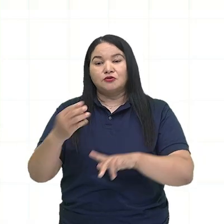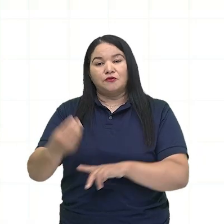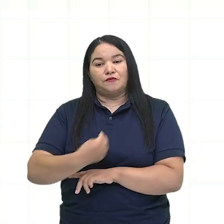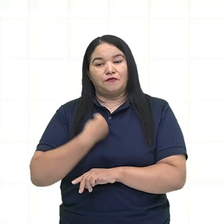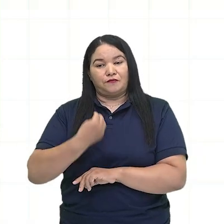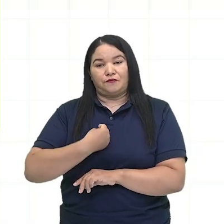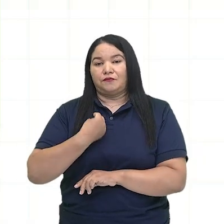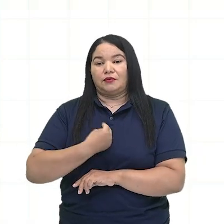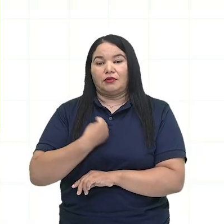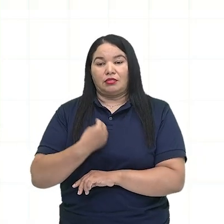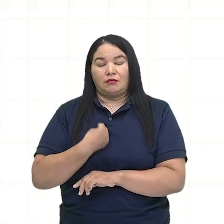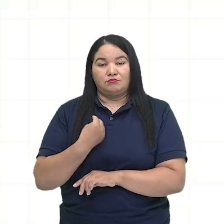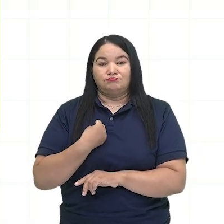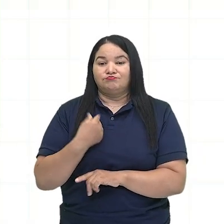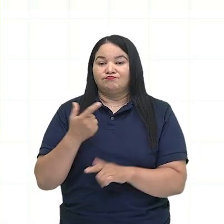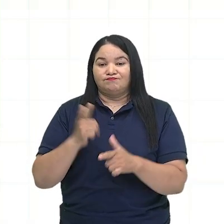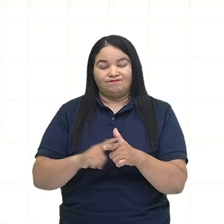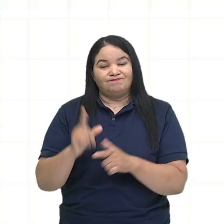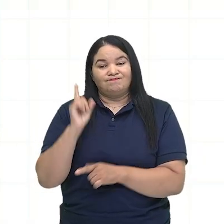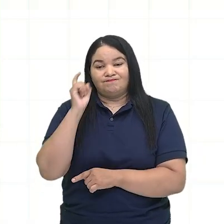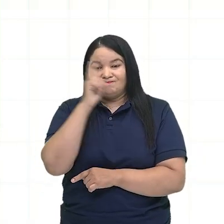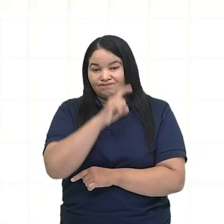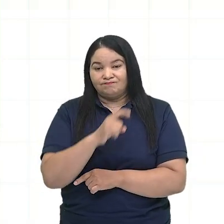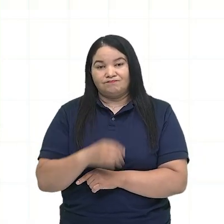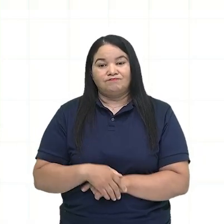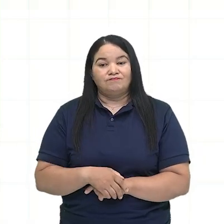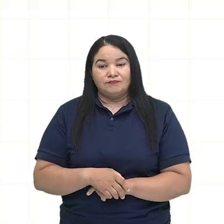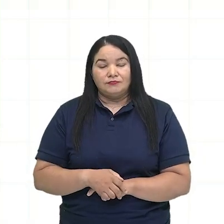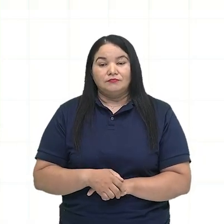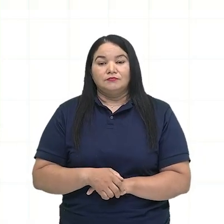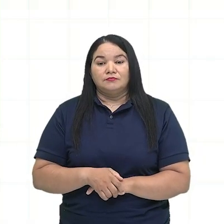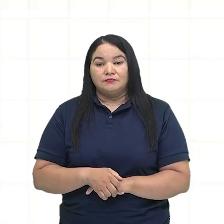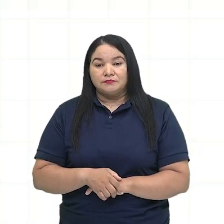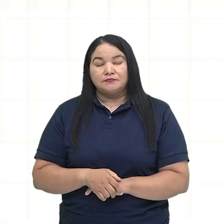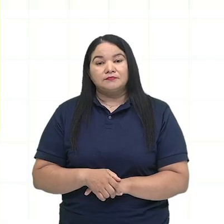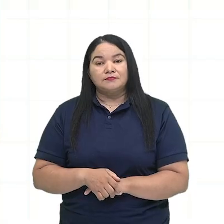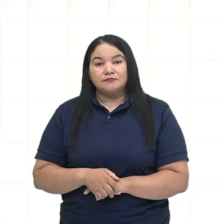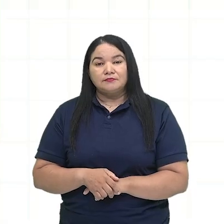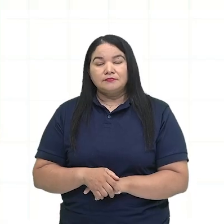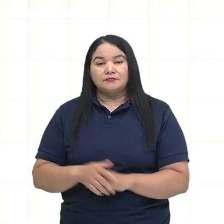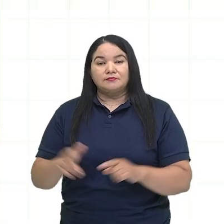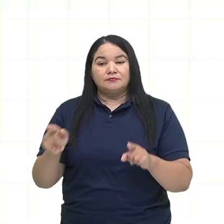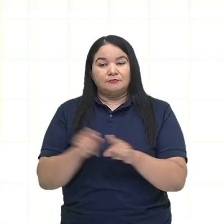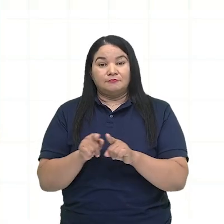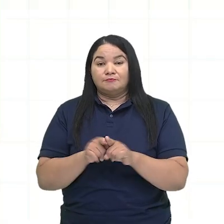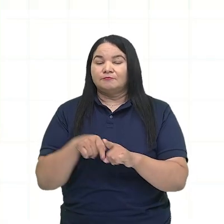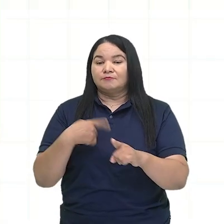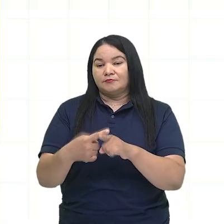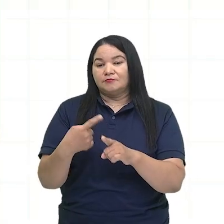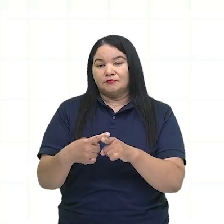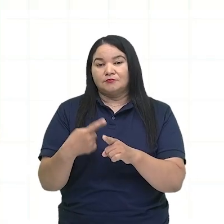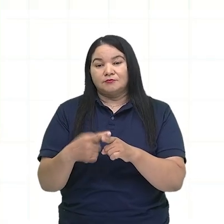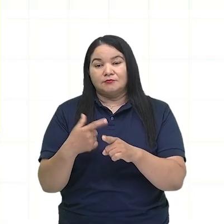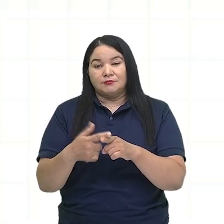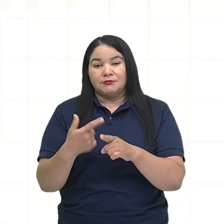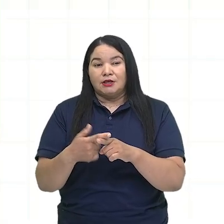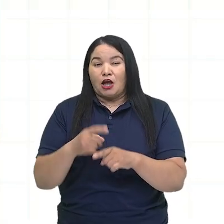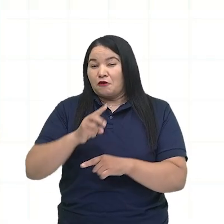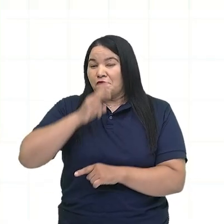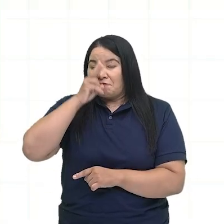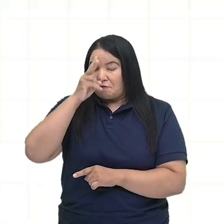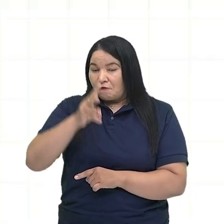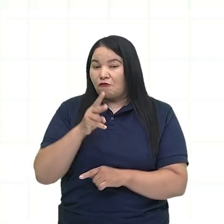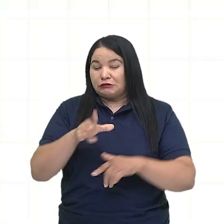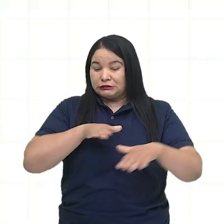difícil, né? As pessoas não têm ali as condições de vida ideais, justamente por essa força do terremoto.